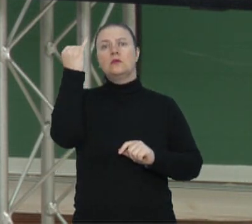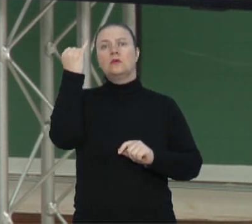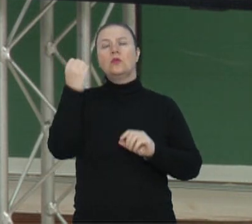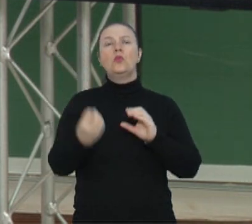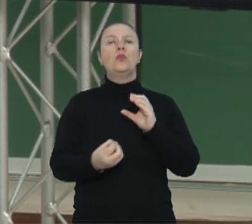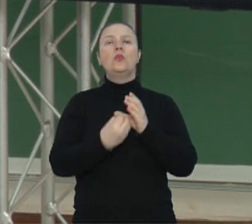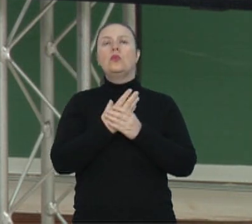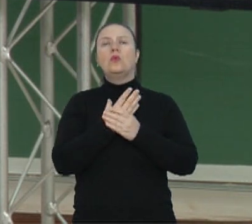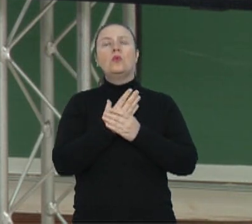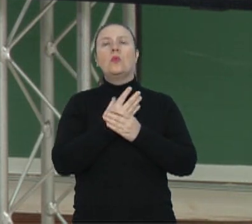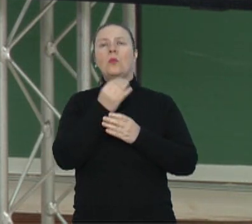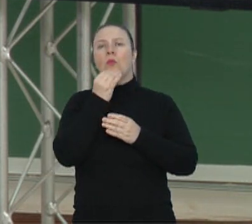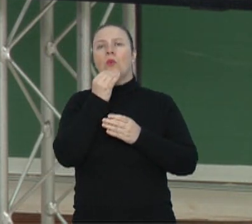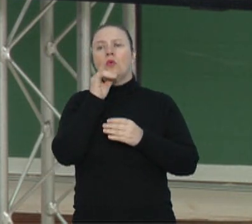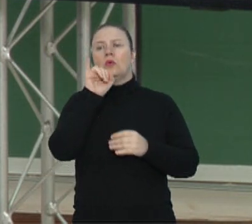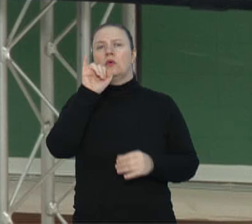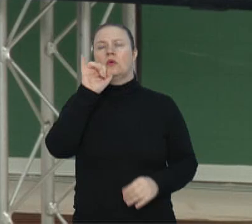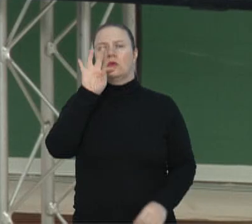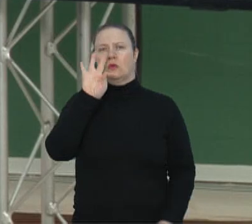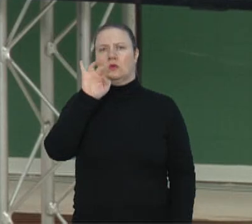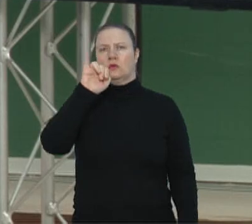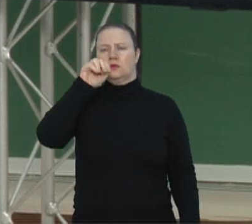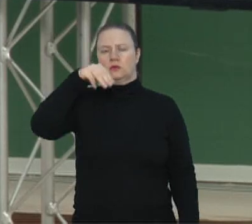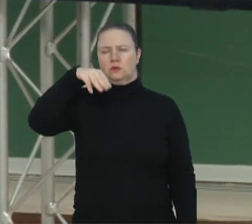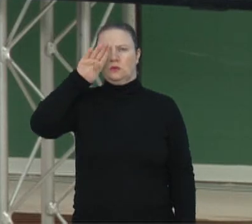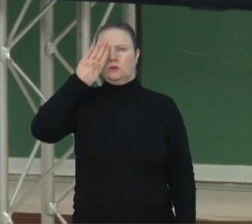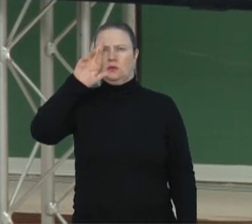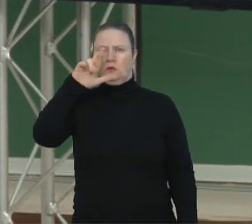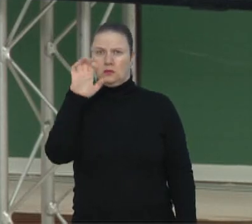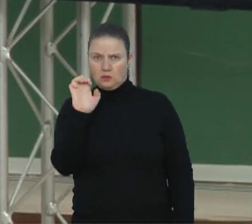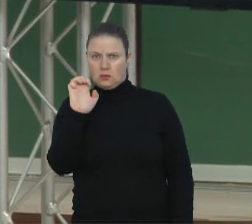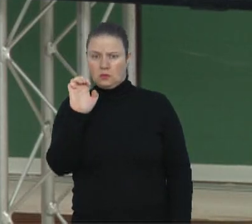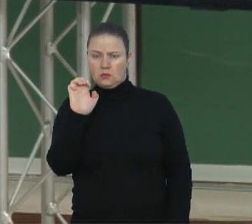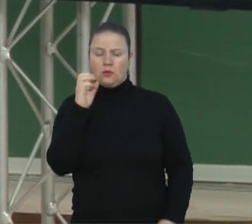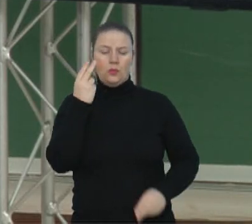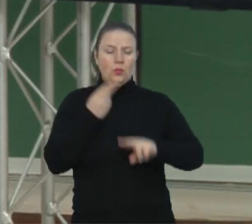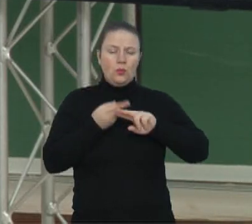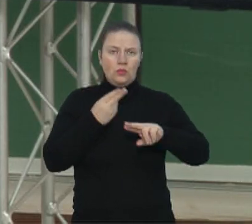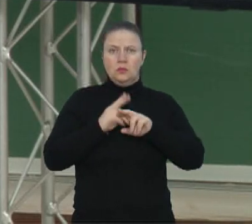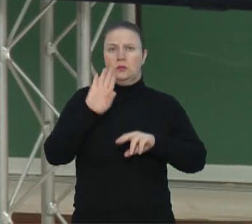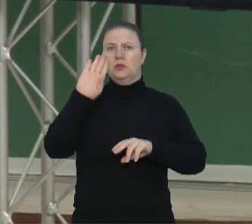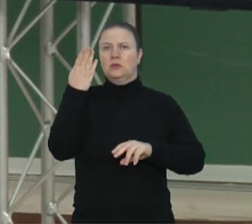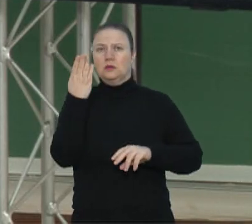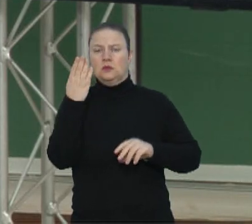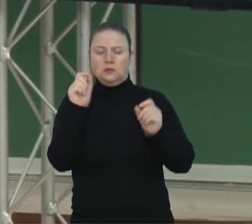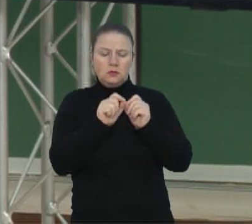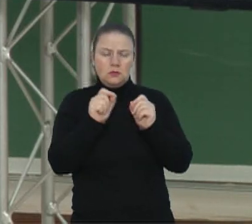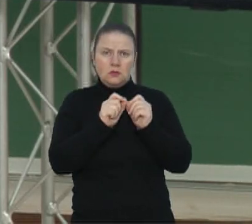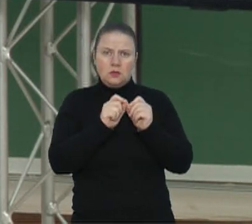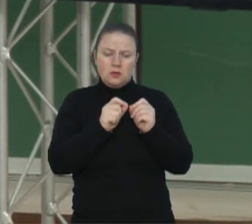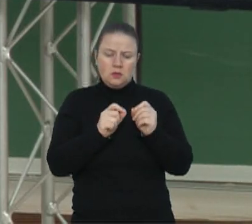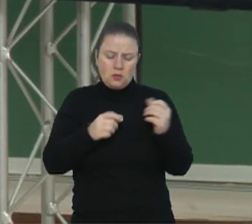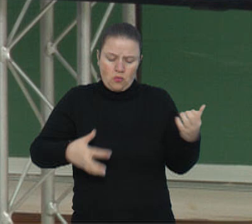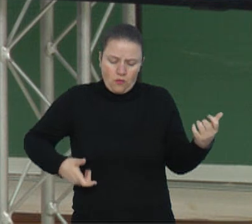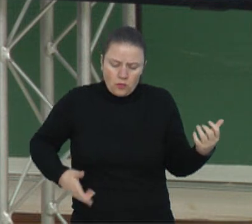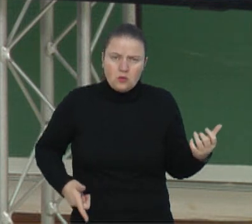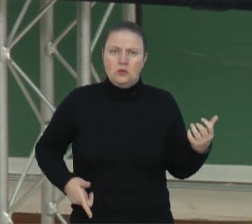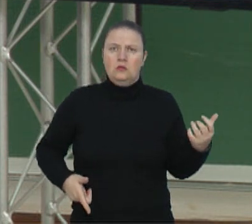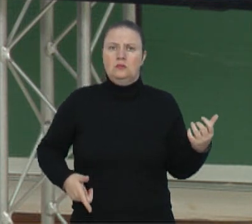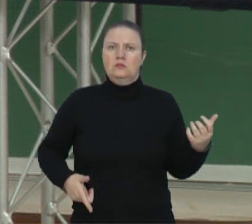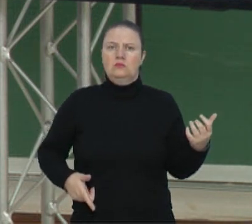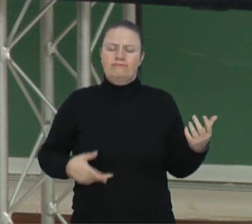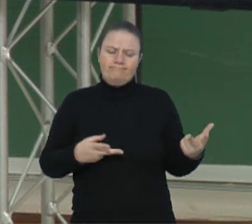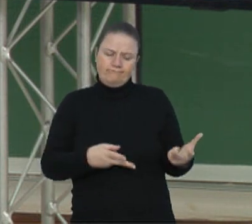mesmo o verniz ou a madeira que é utilizado para se construir o instrumento vai dar o sentido, a cor